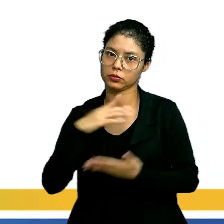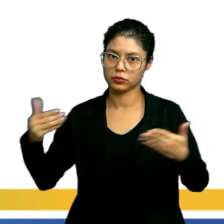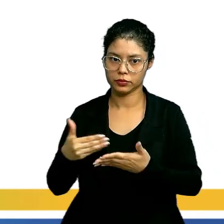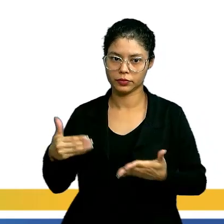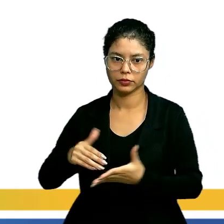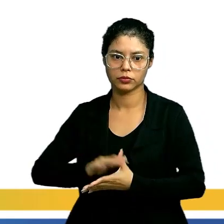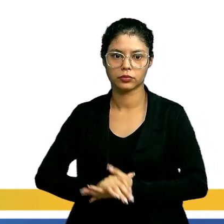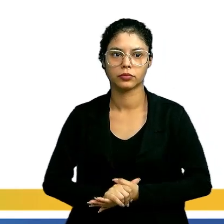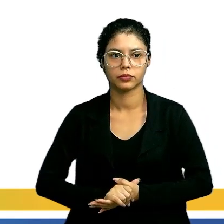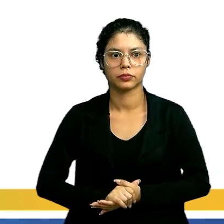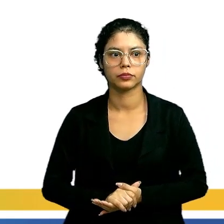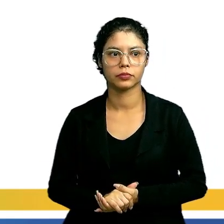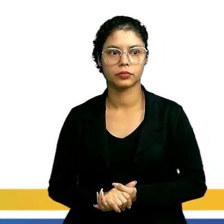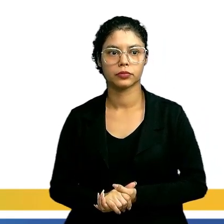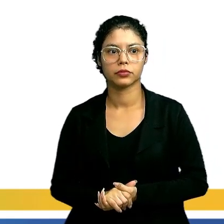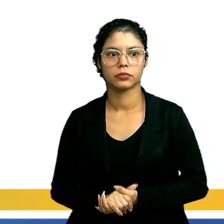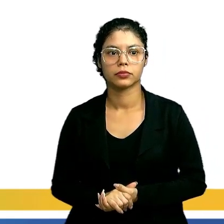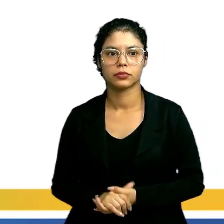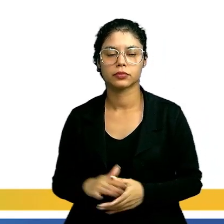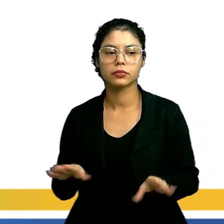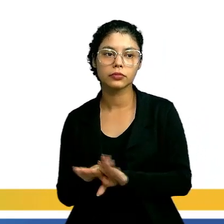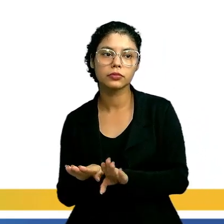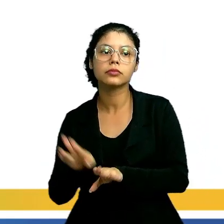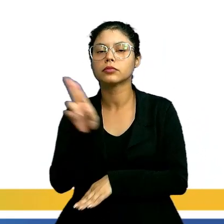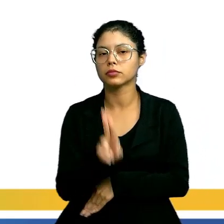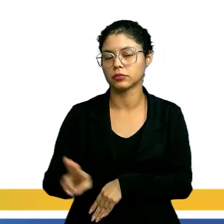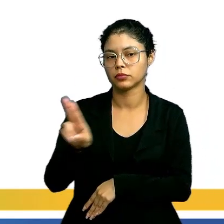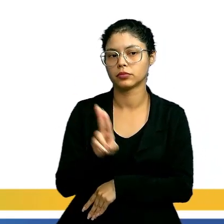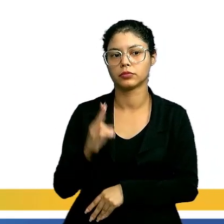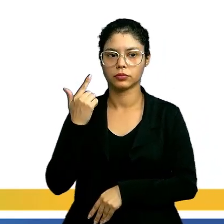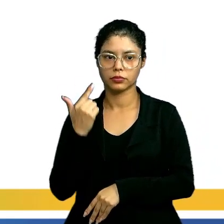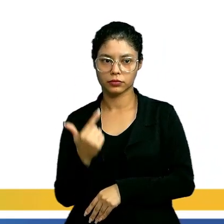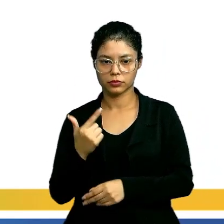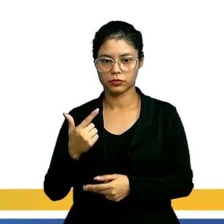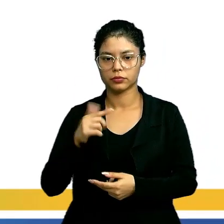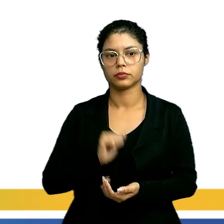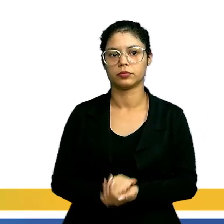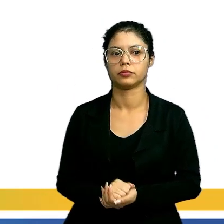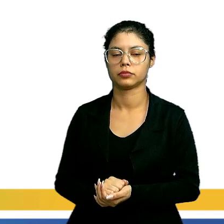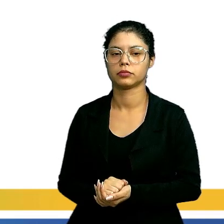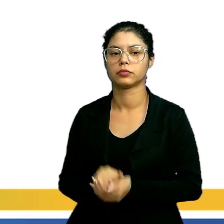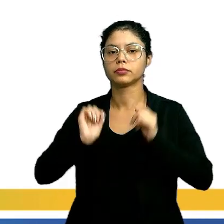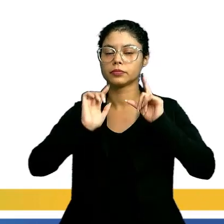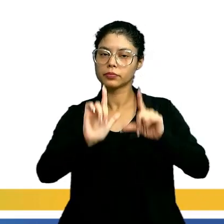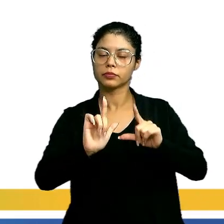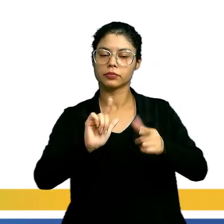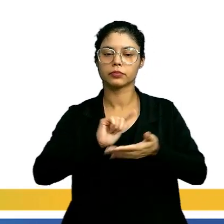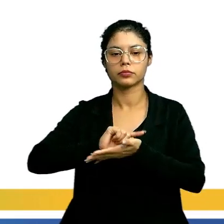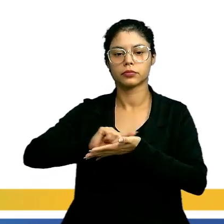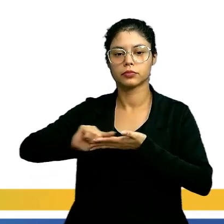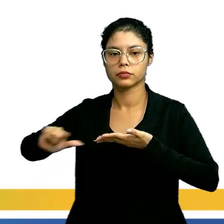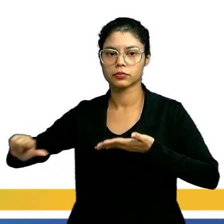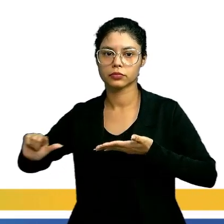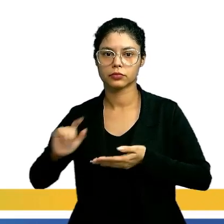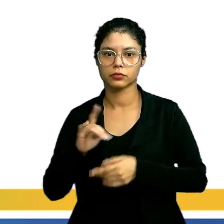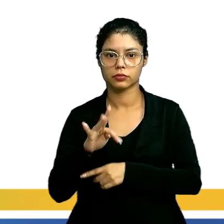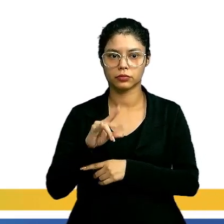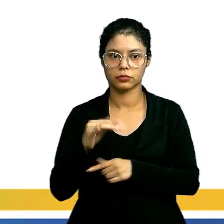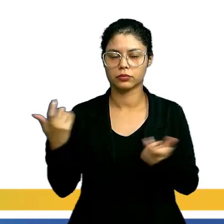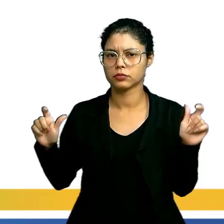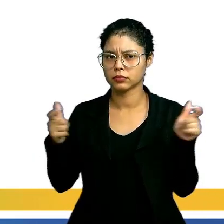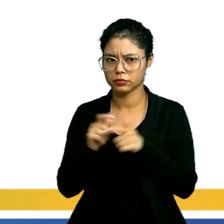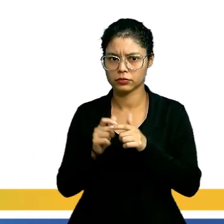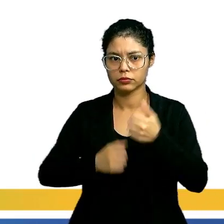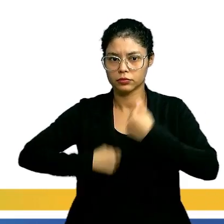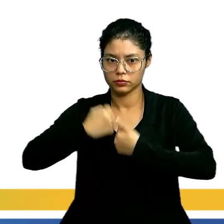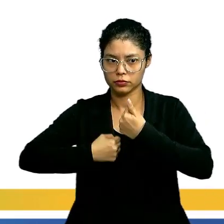existentes atualmente. Ao ser utilizado entre duas placas metálicas que deslizam entre si, o lubrificante reduz a força